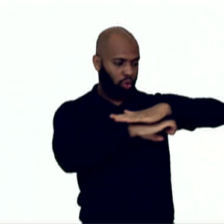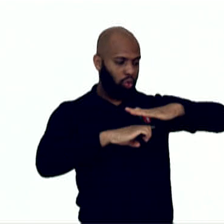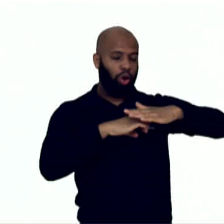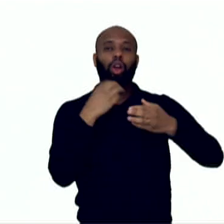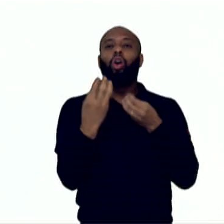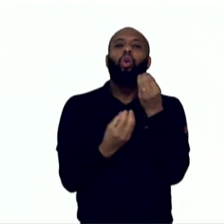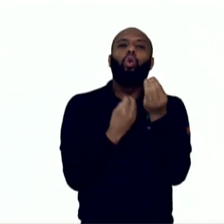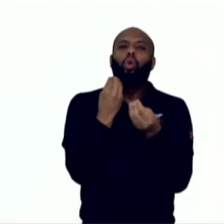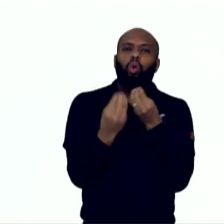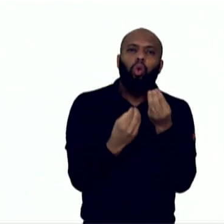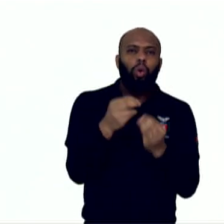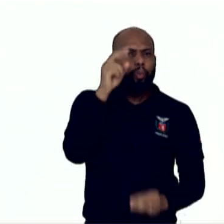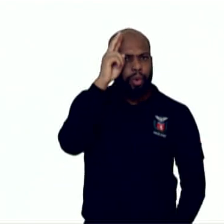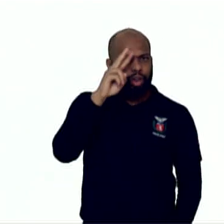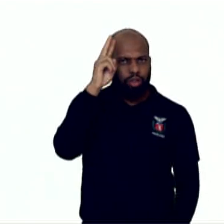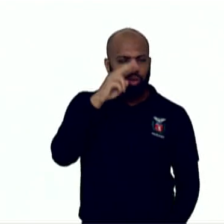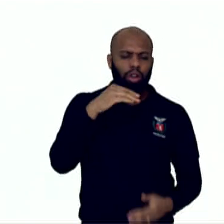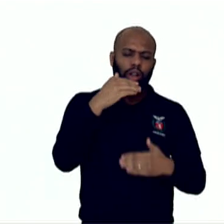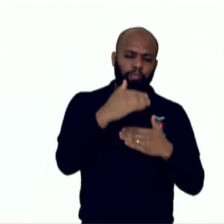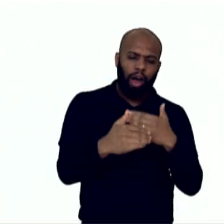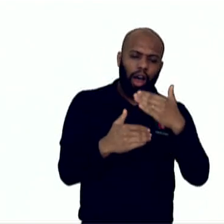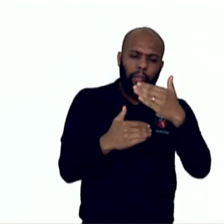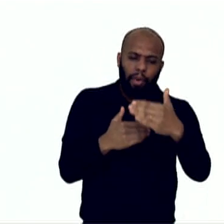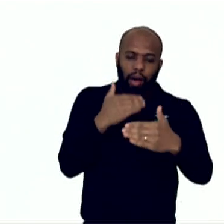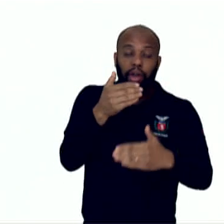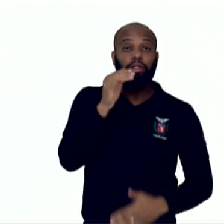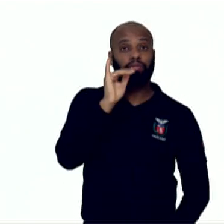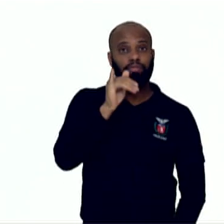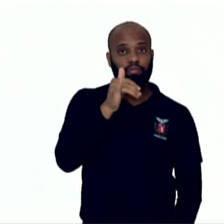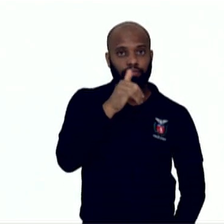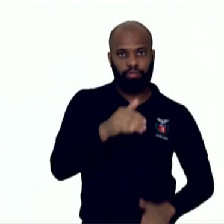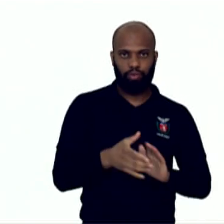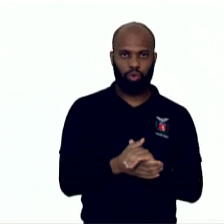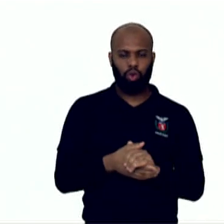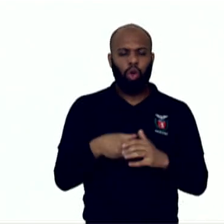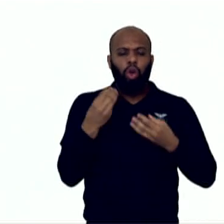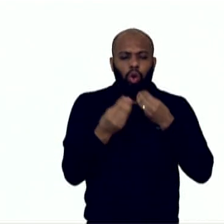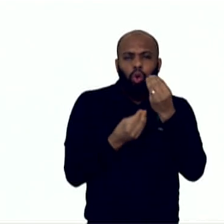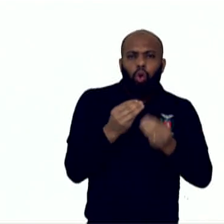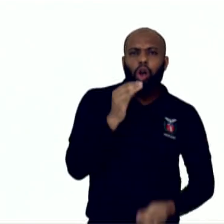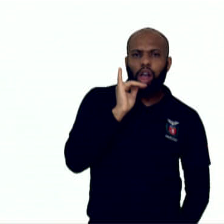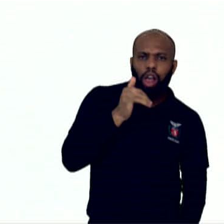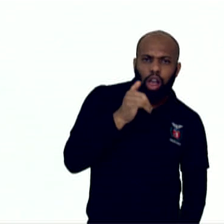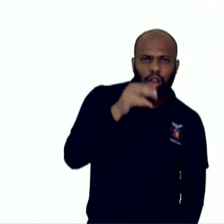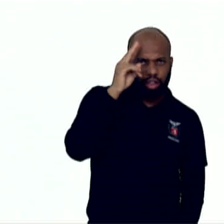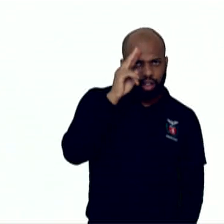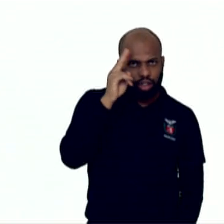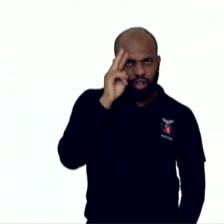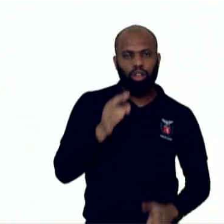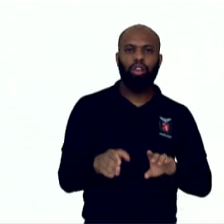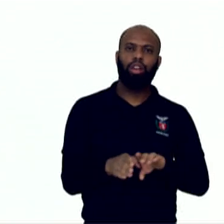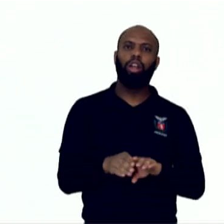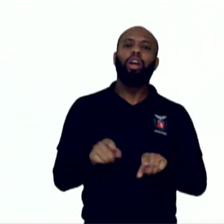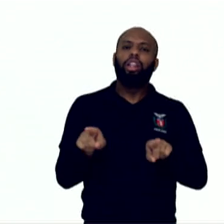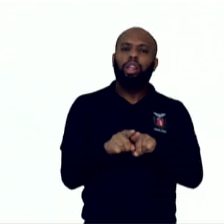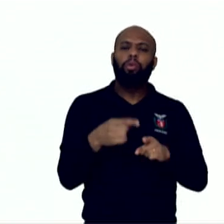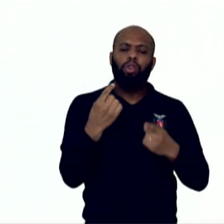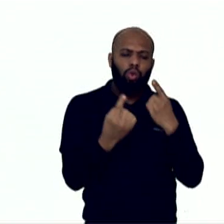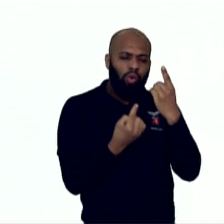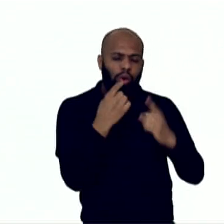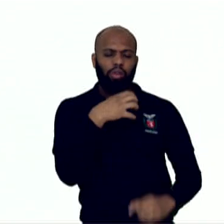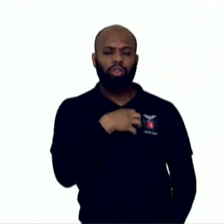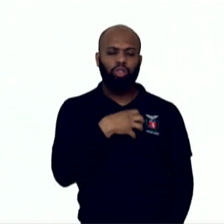é construída, tá? Então, como que é construída uma história? Qual é o modo de